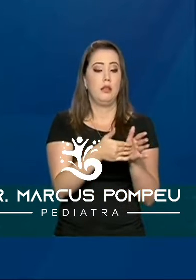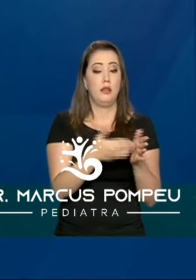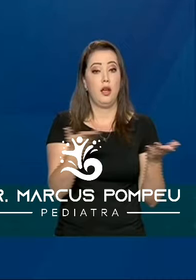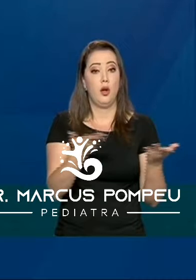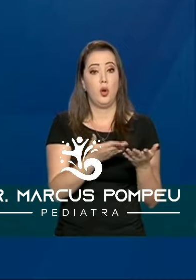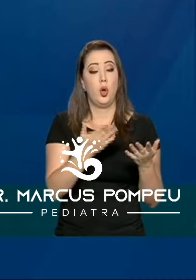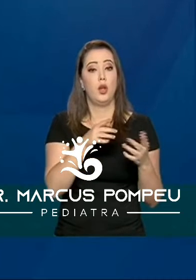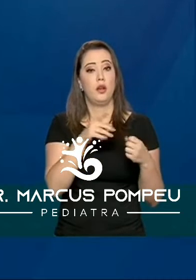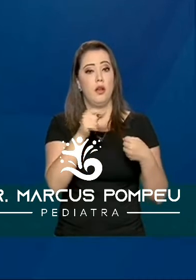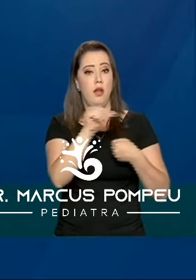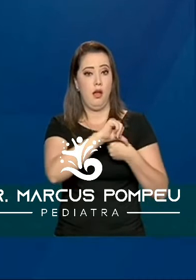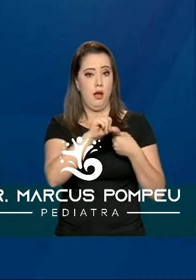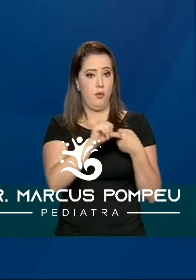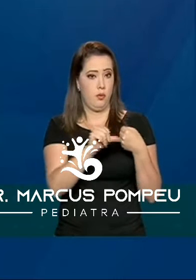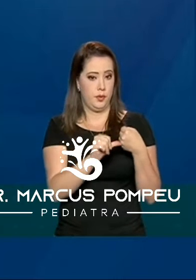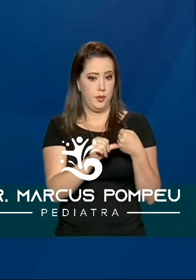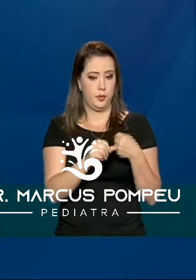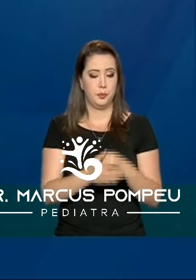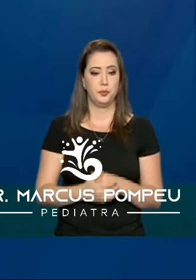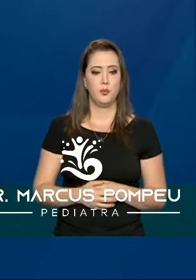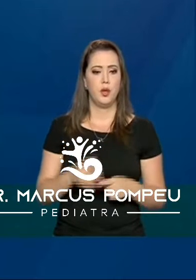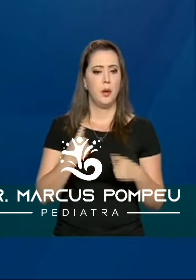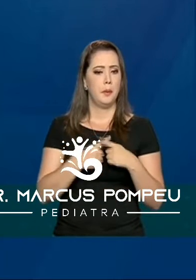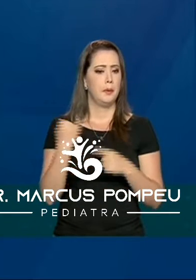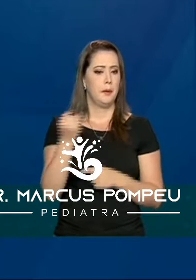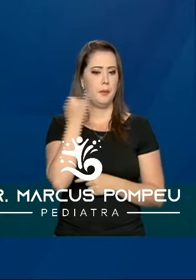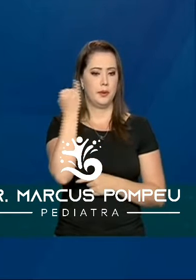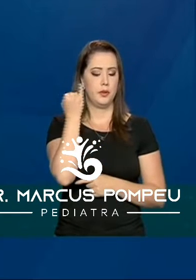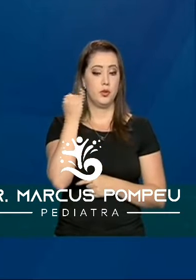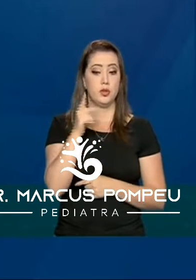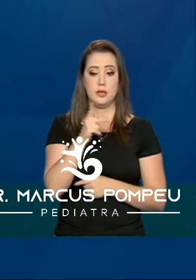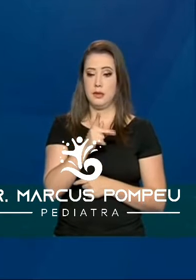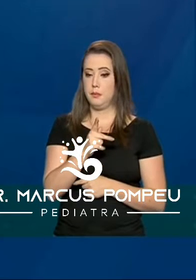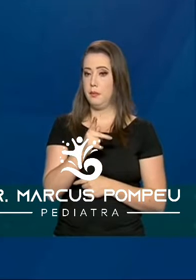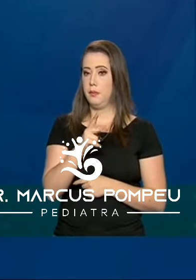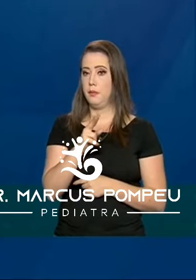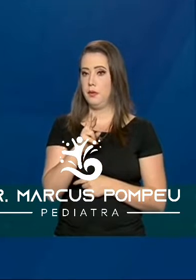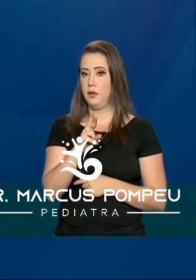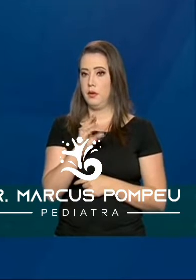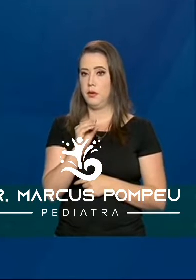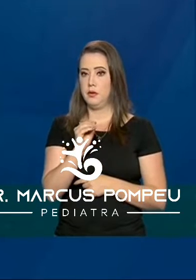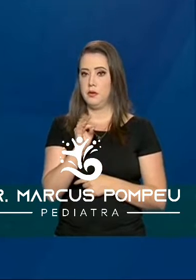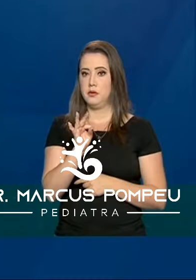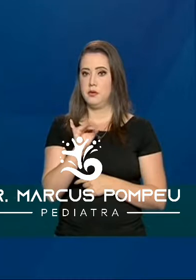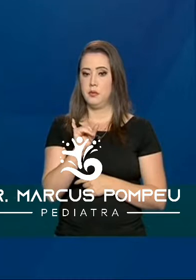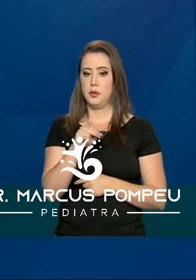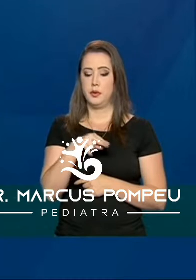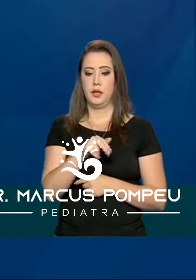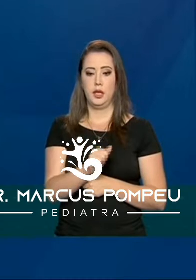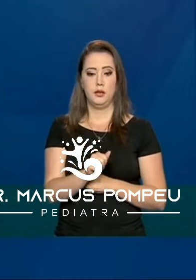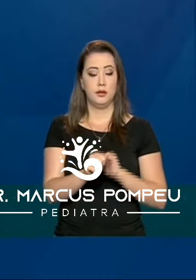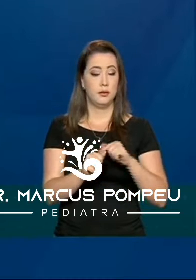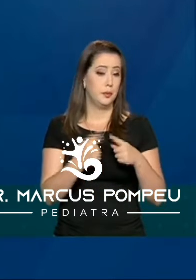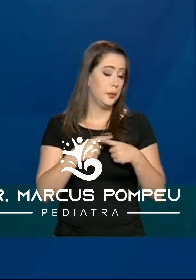Ômicron. E por que ela é tão importante? Porque ela deveria